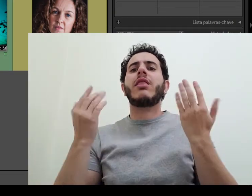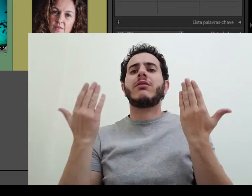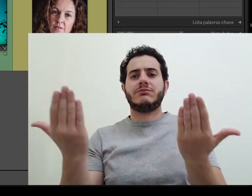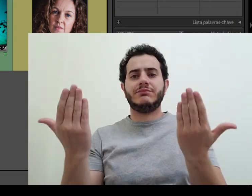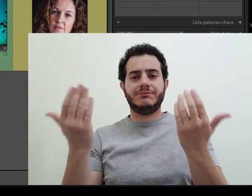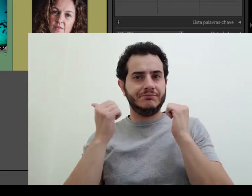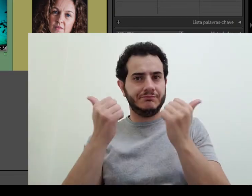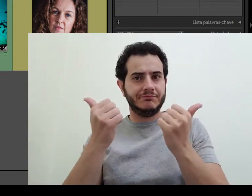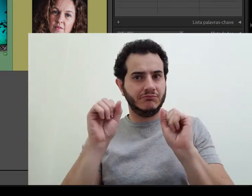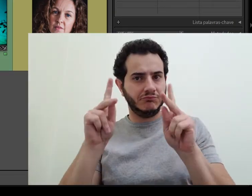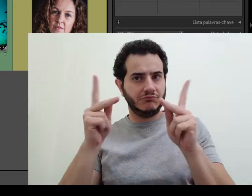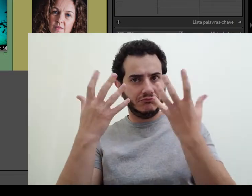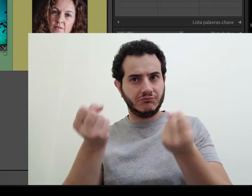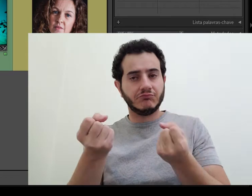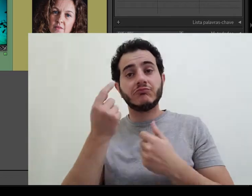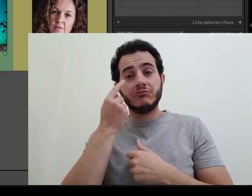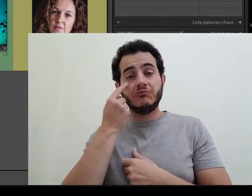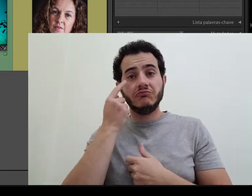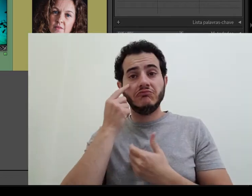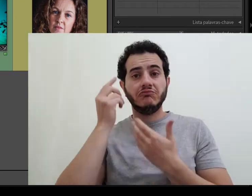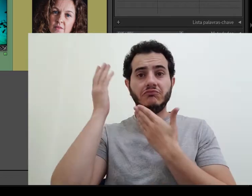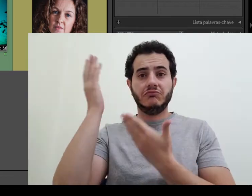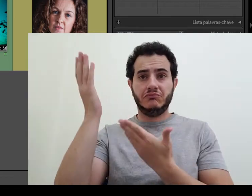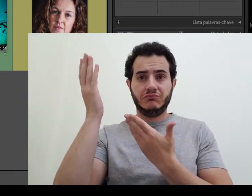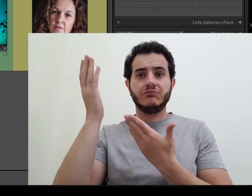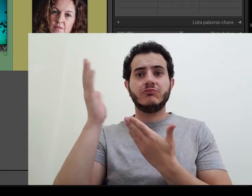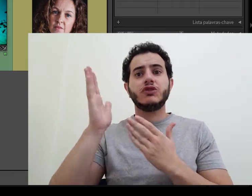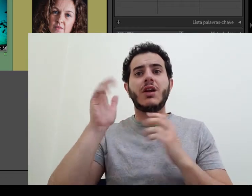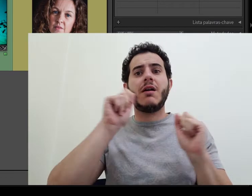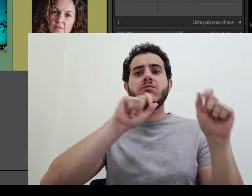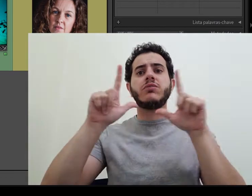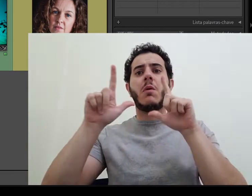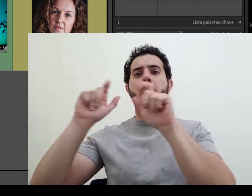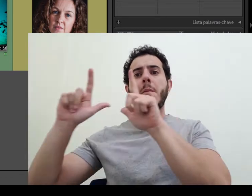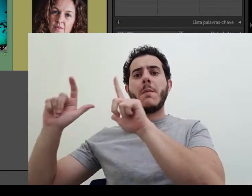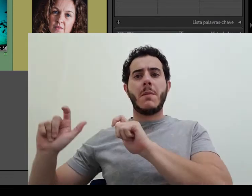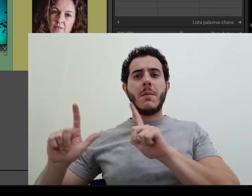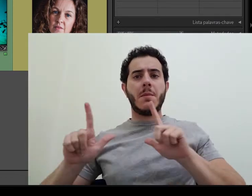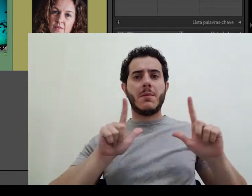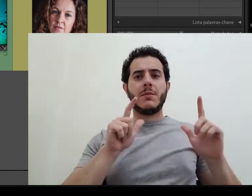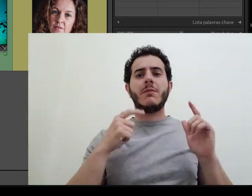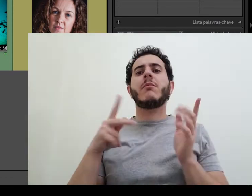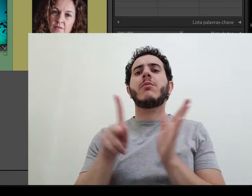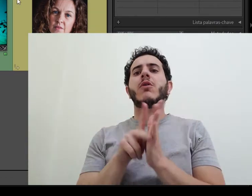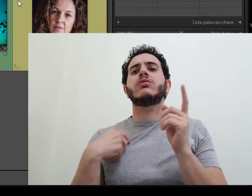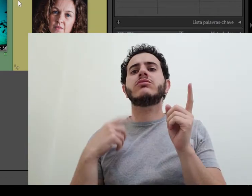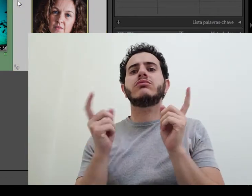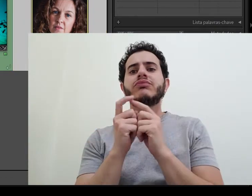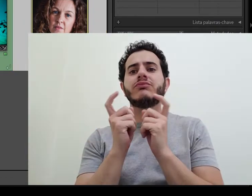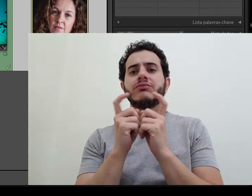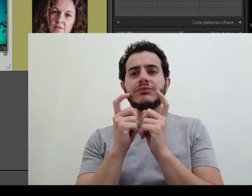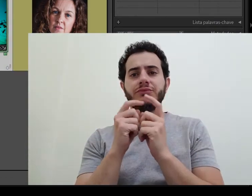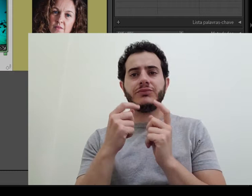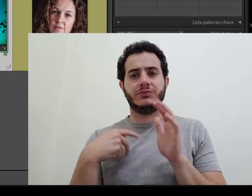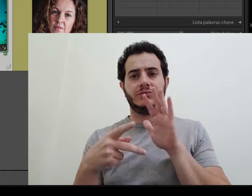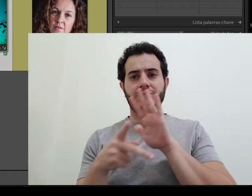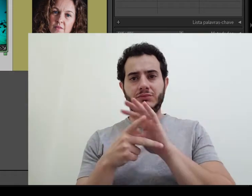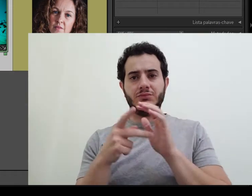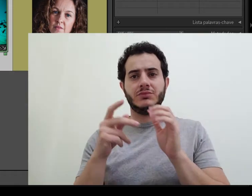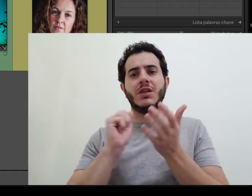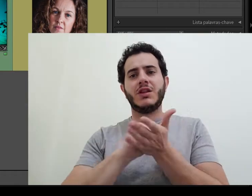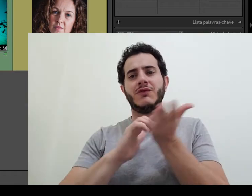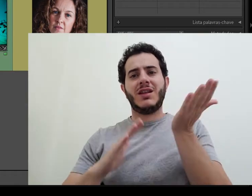ok? Vamos lá então. Aqui eu já tenho algumas fotos importadas nesse meu catálogo do Lightroom, que é um catálogo exclusivamente